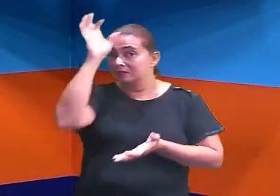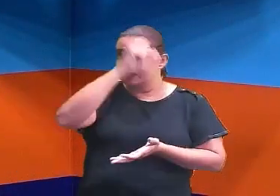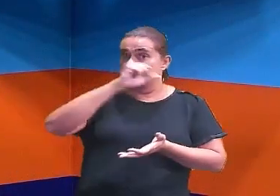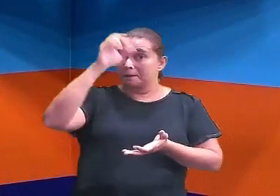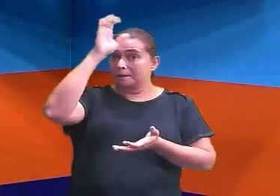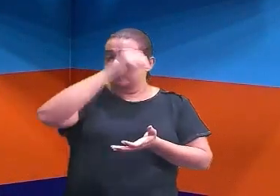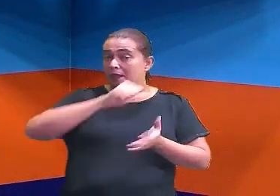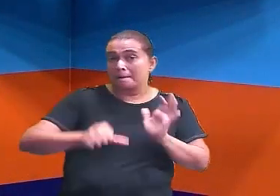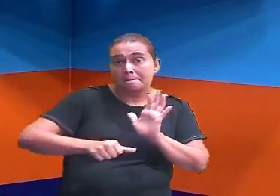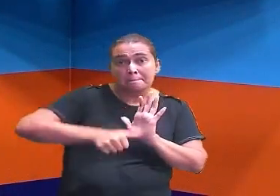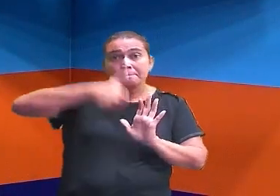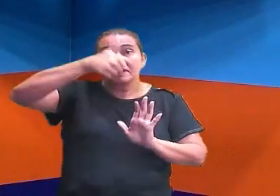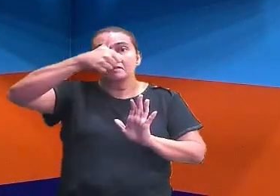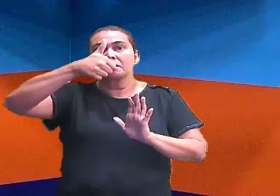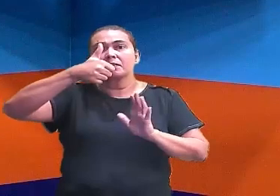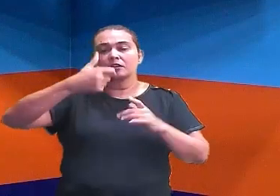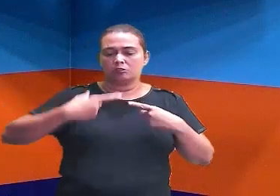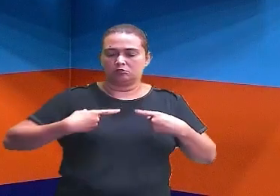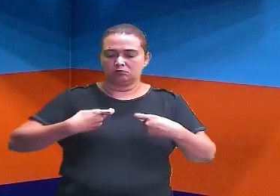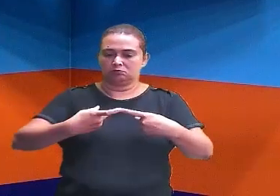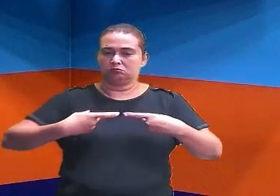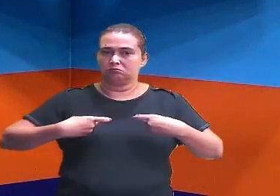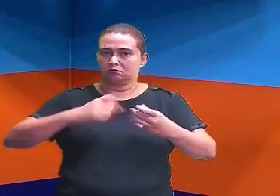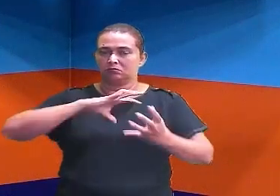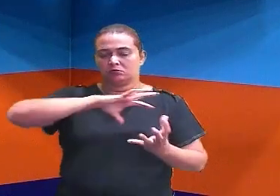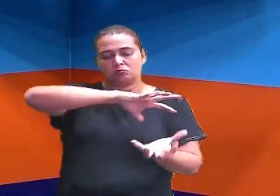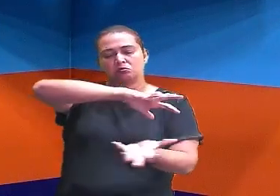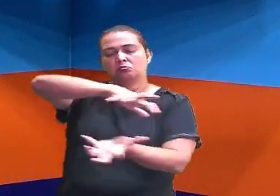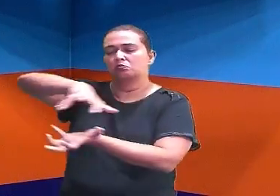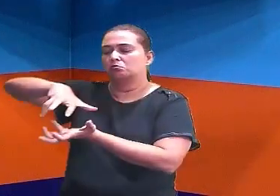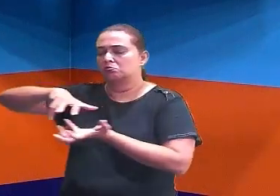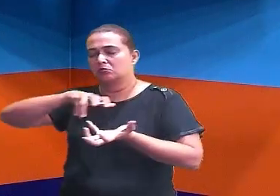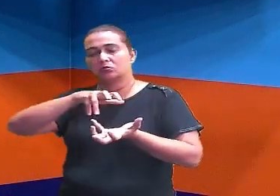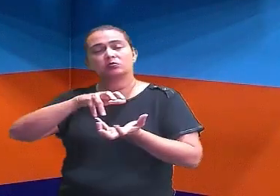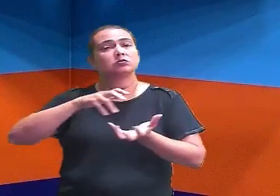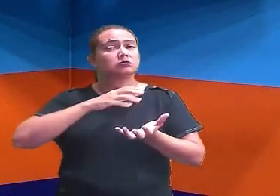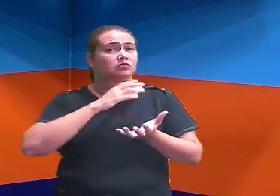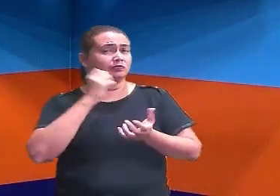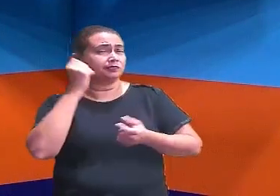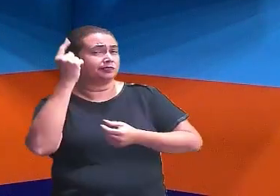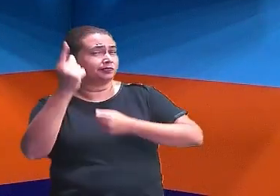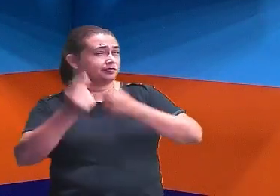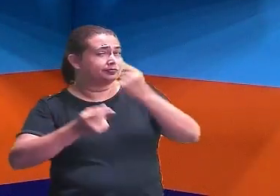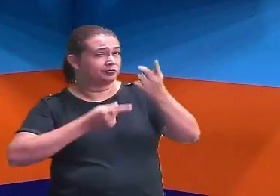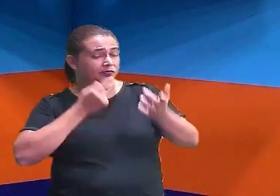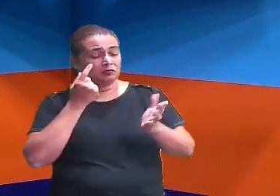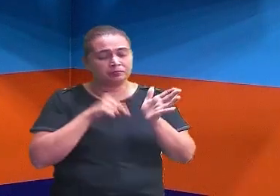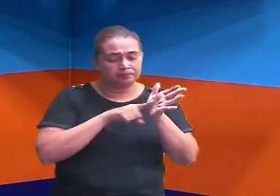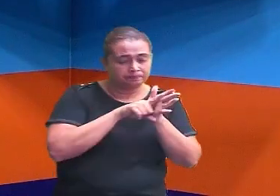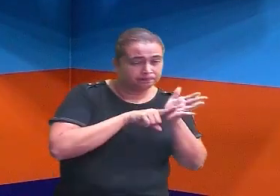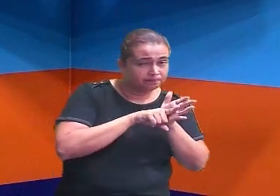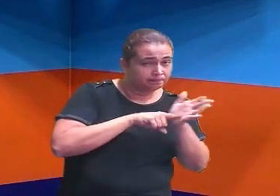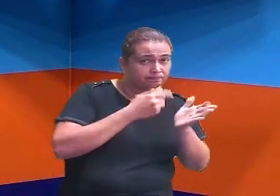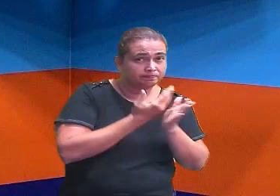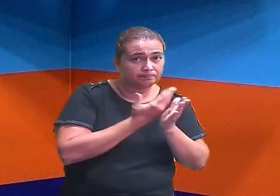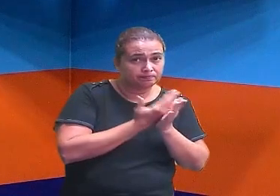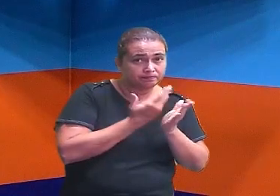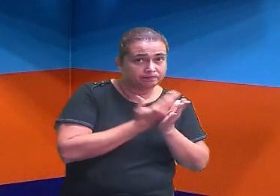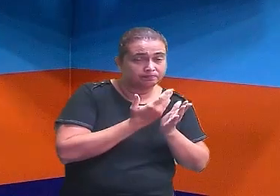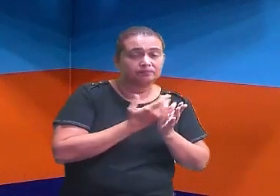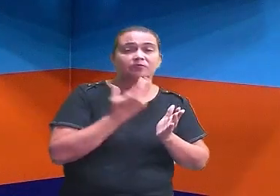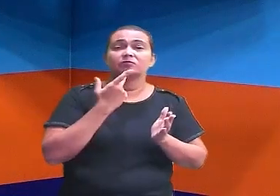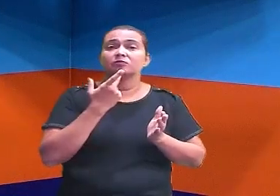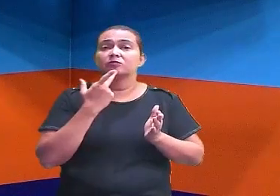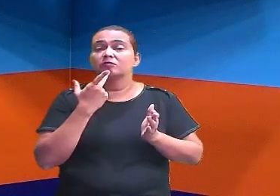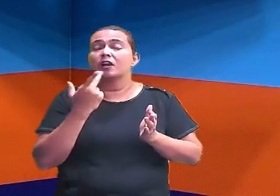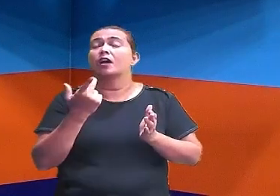tá? Para muitos historiadores, essa foi uma guerra que determinou os rumos da vida humana a partir